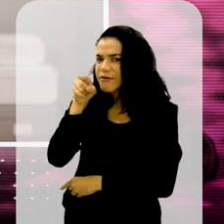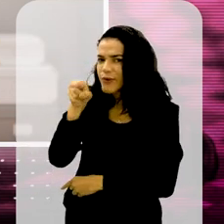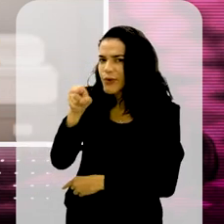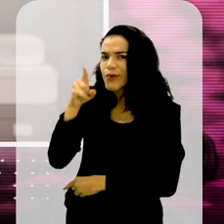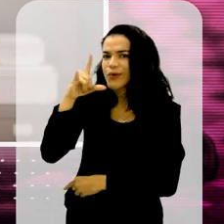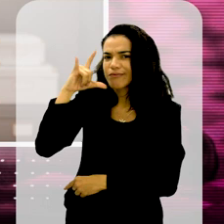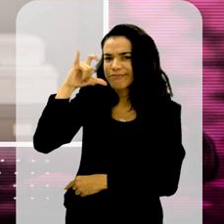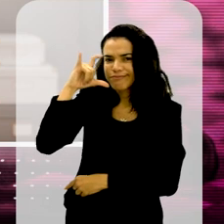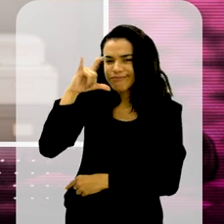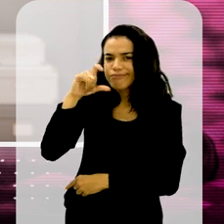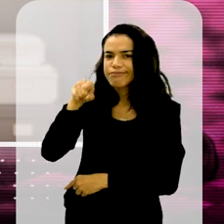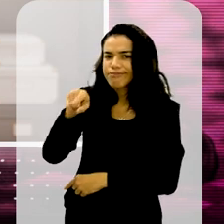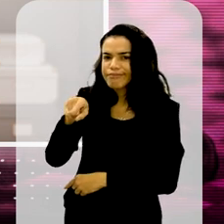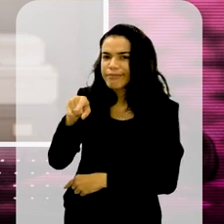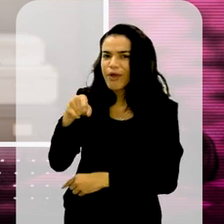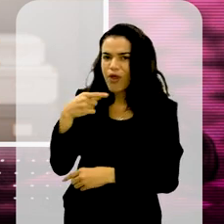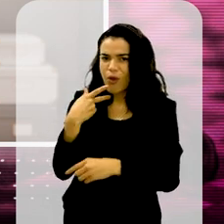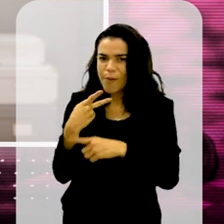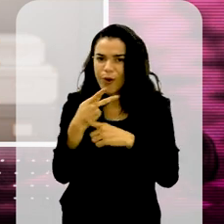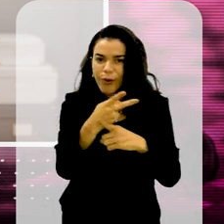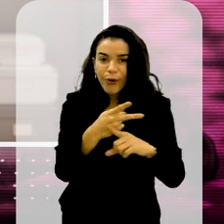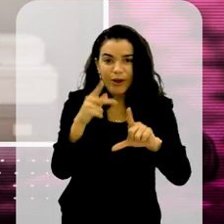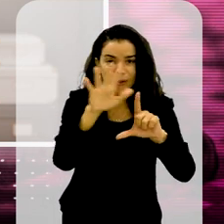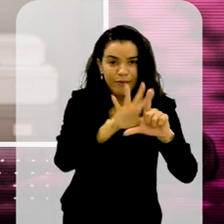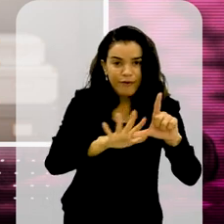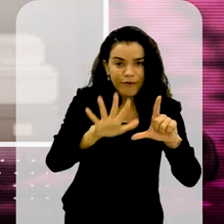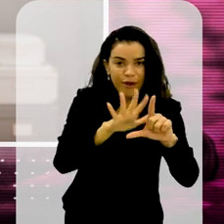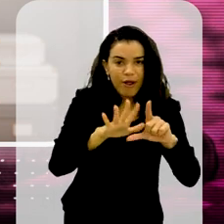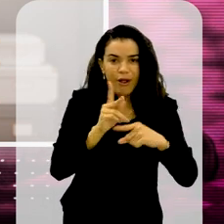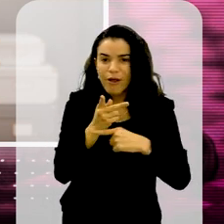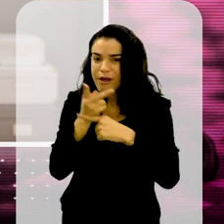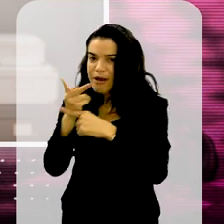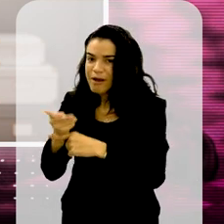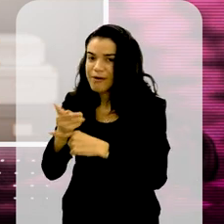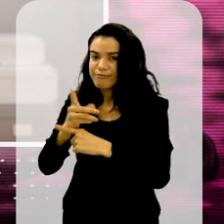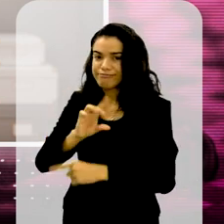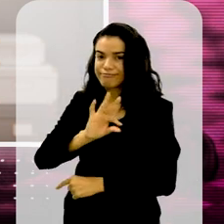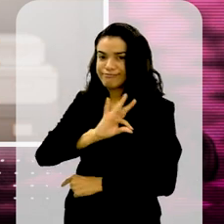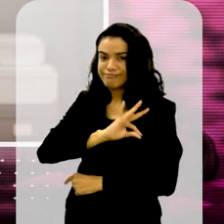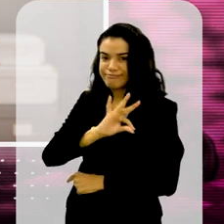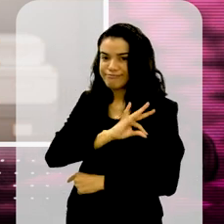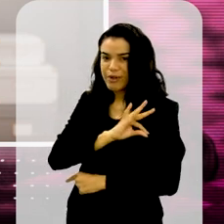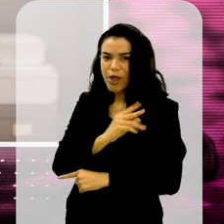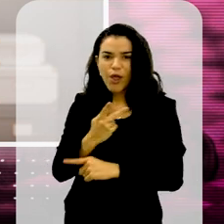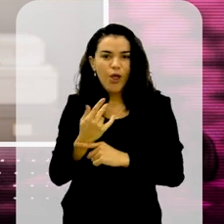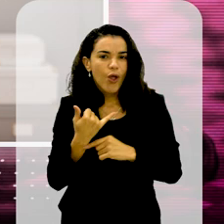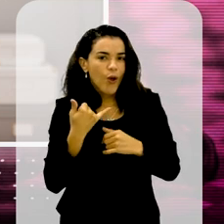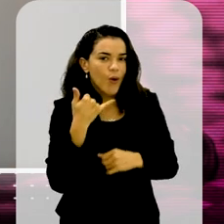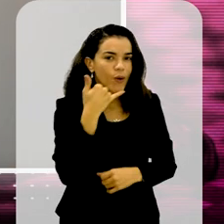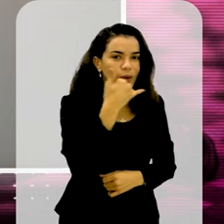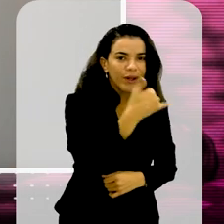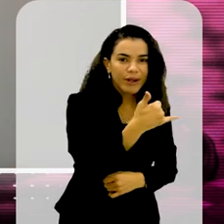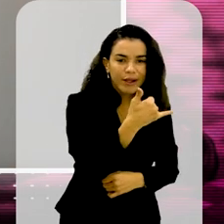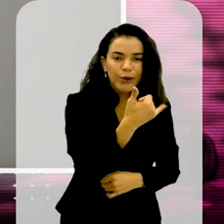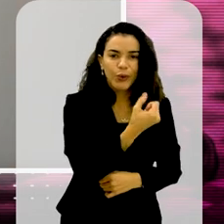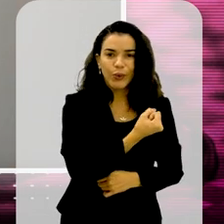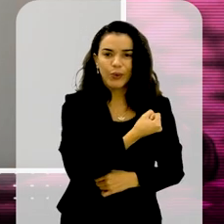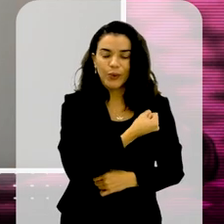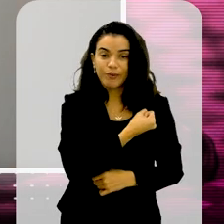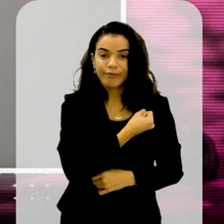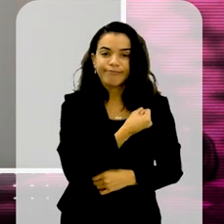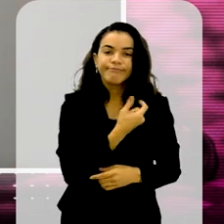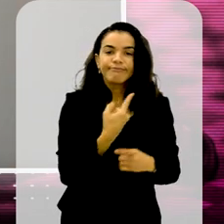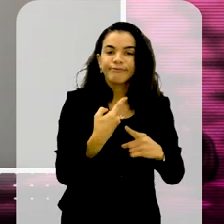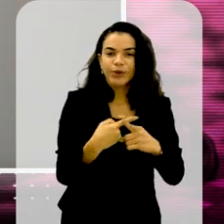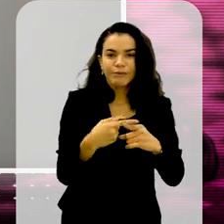me coagindo. Eu falo com a plataforma, eu vou para uma delegacia. Eu ligo para algum número, porque eu acho que esses